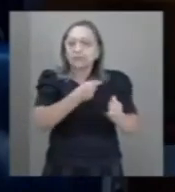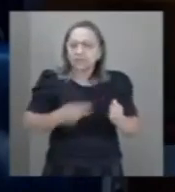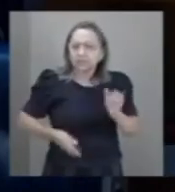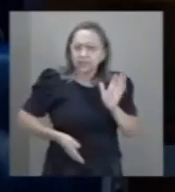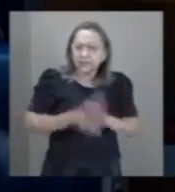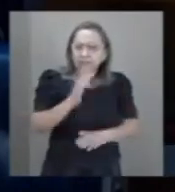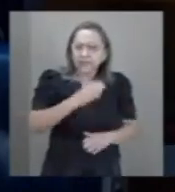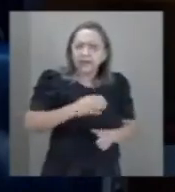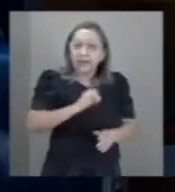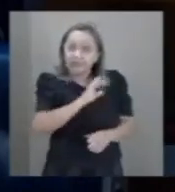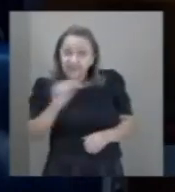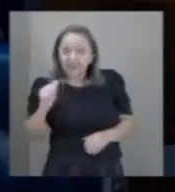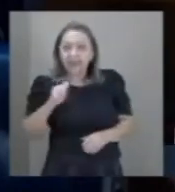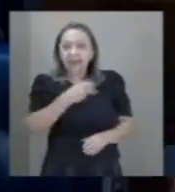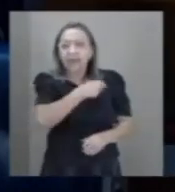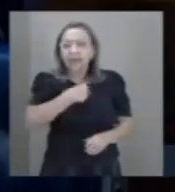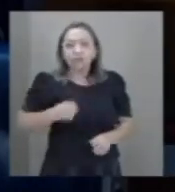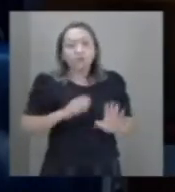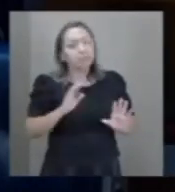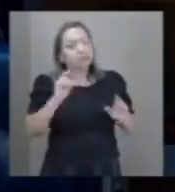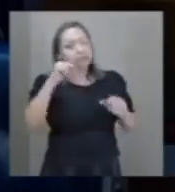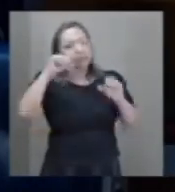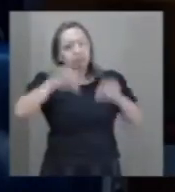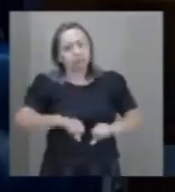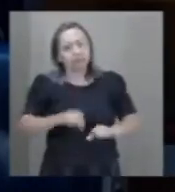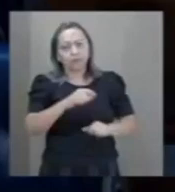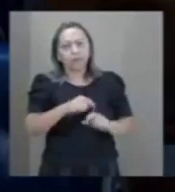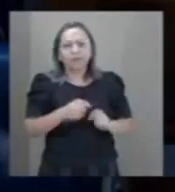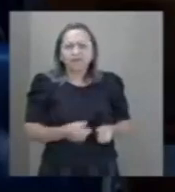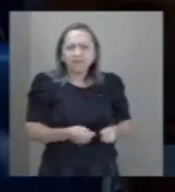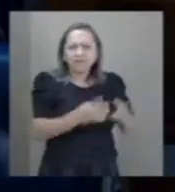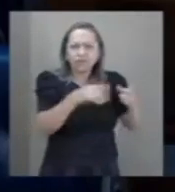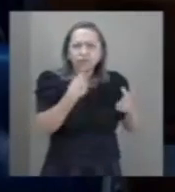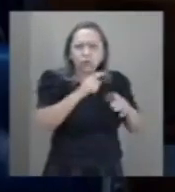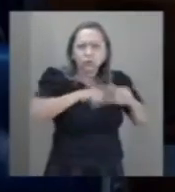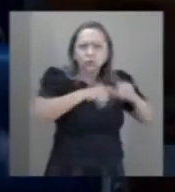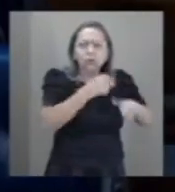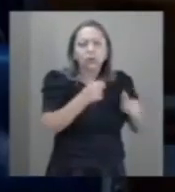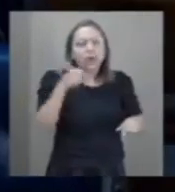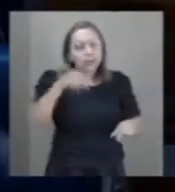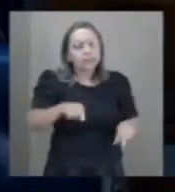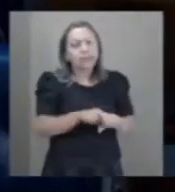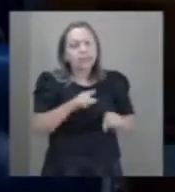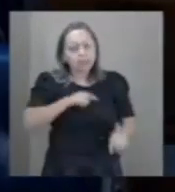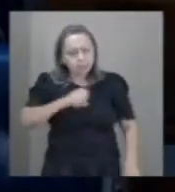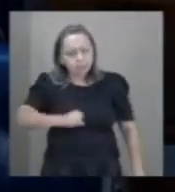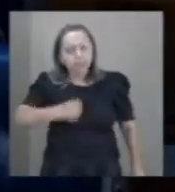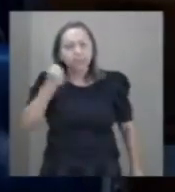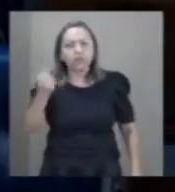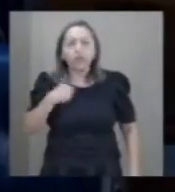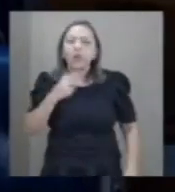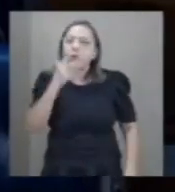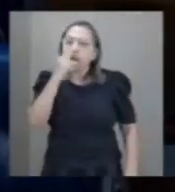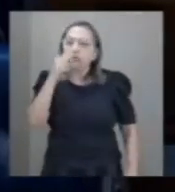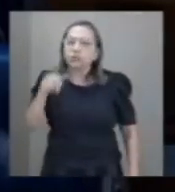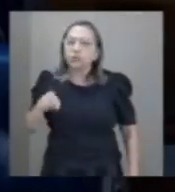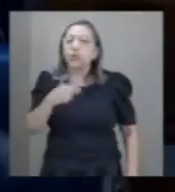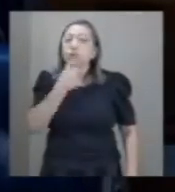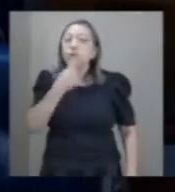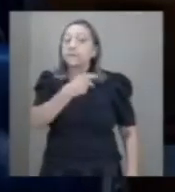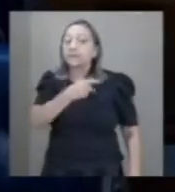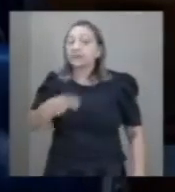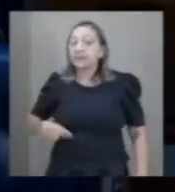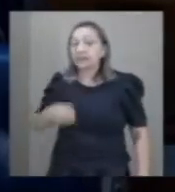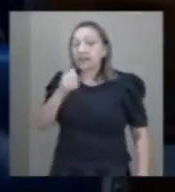acabou não indo, para vender os nossos produtos. Então, aqui está o meu repúdio. Eu acho que o presidente da Apex